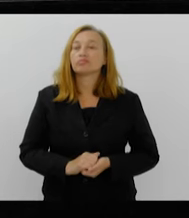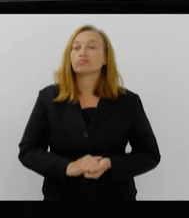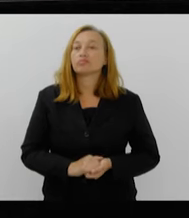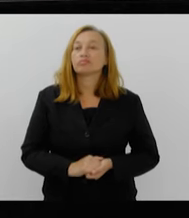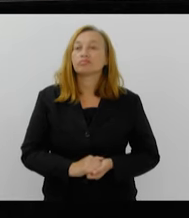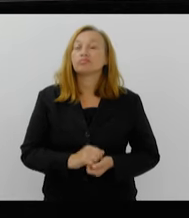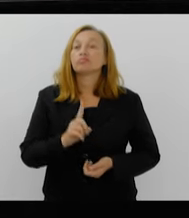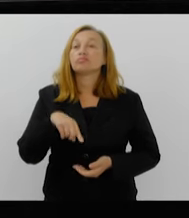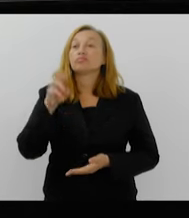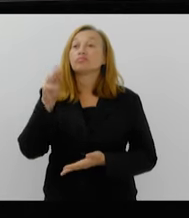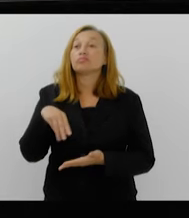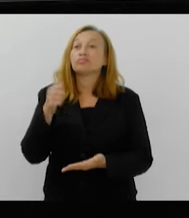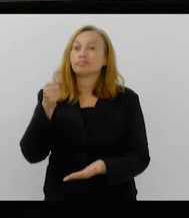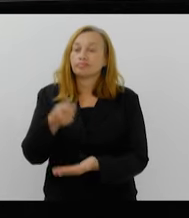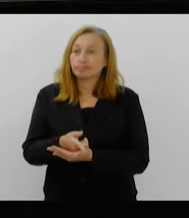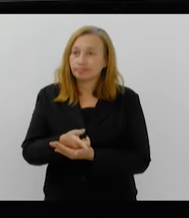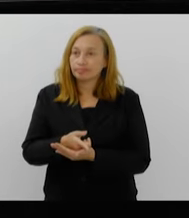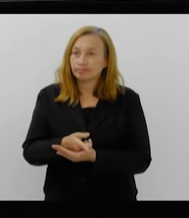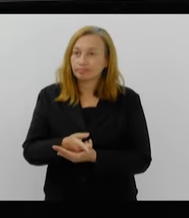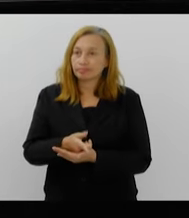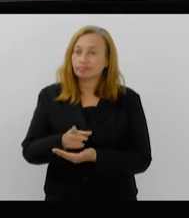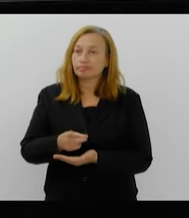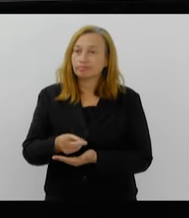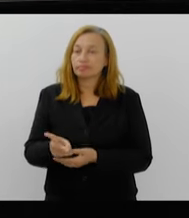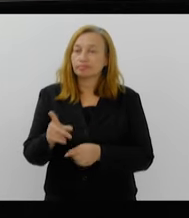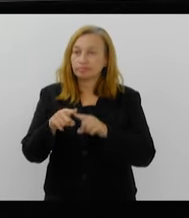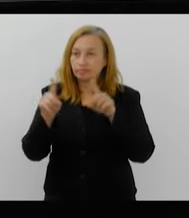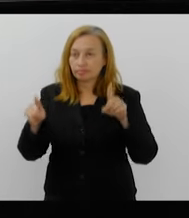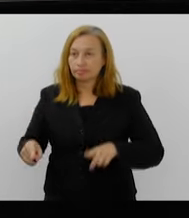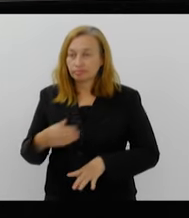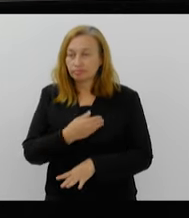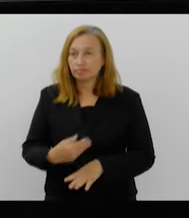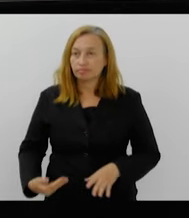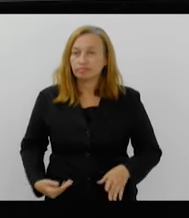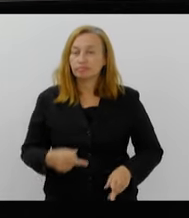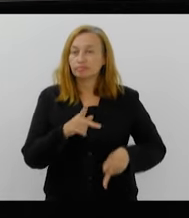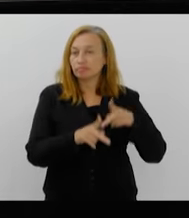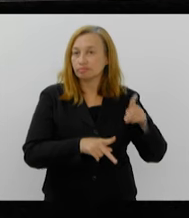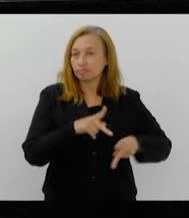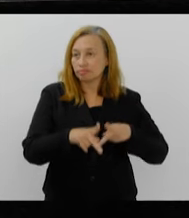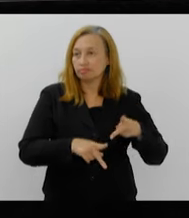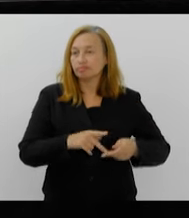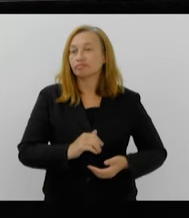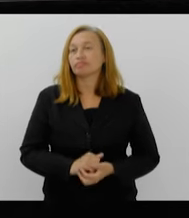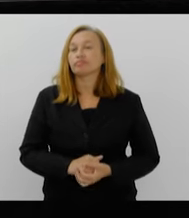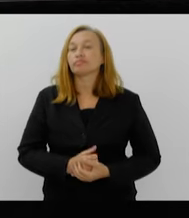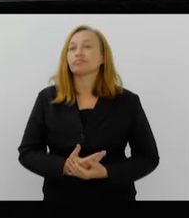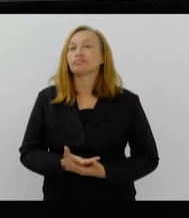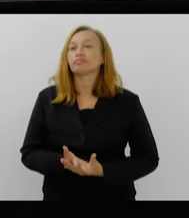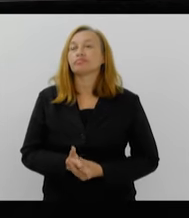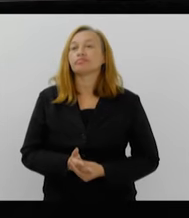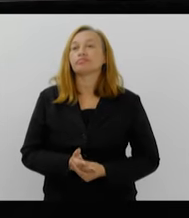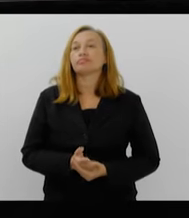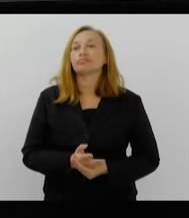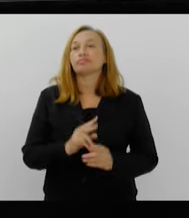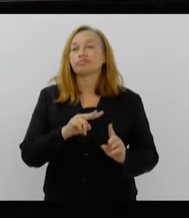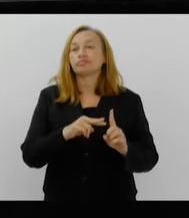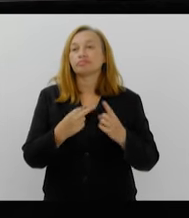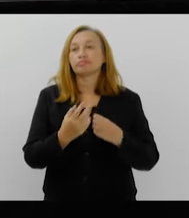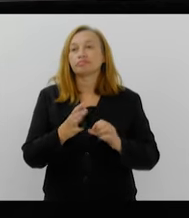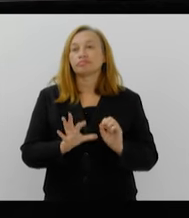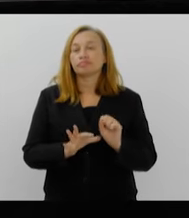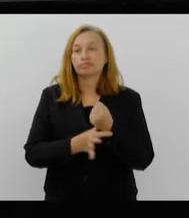Quem paga vai ser sempre o servidor público e a população. Do ponto de vista da